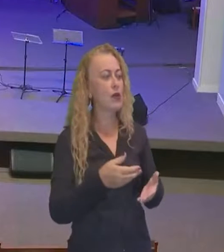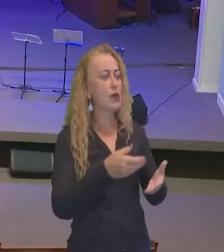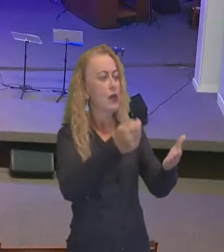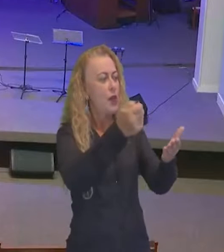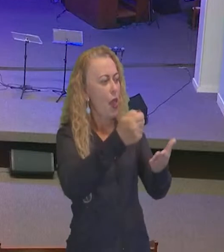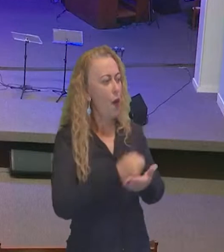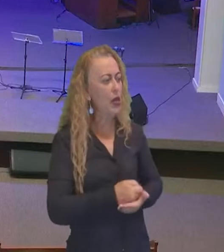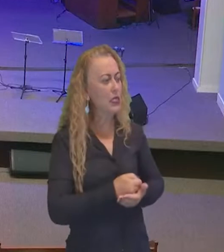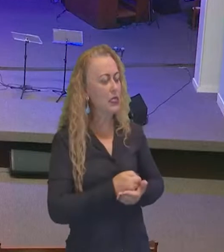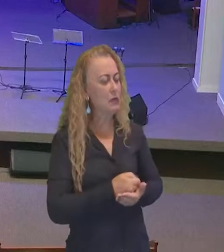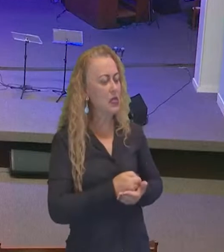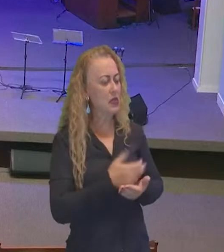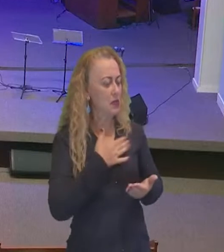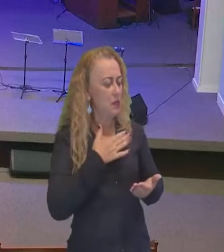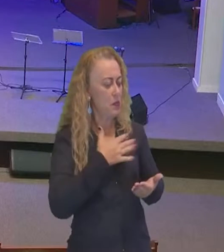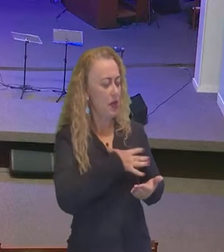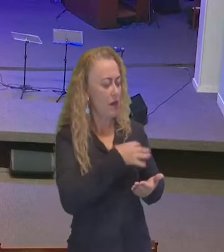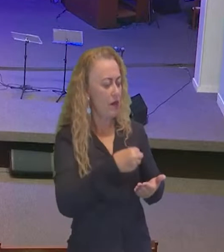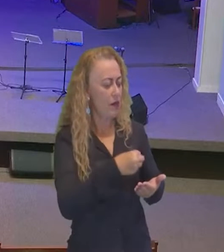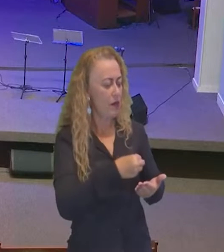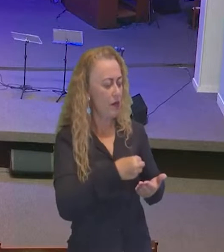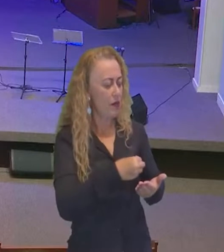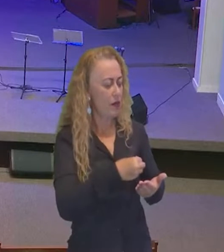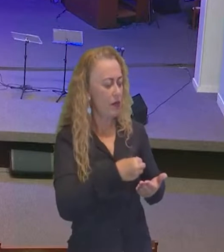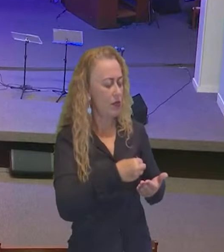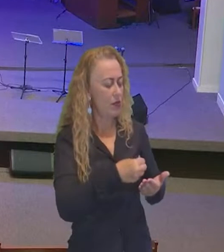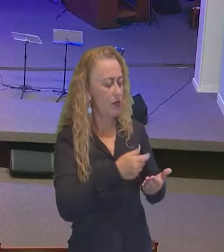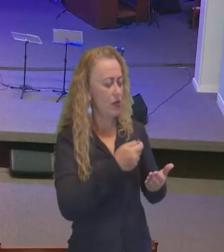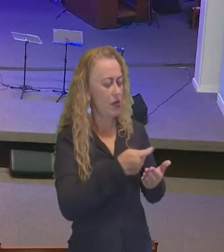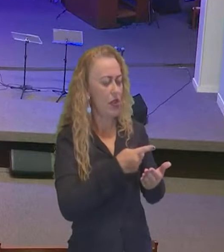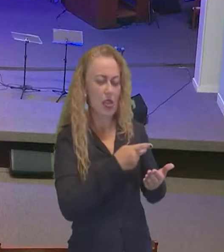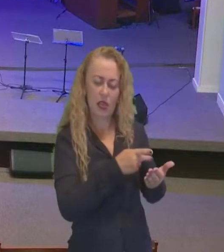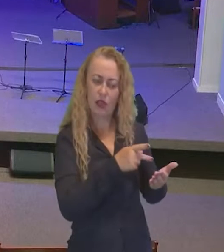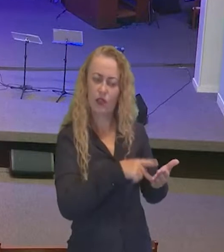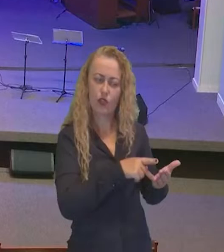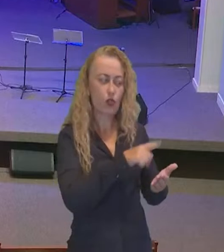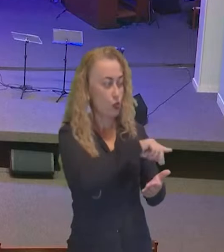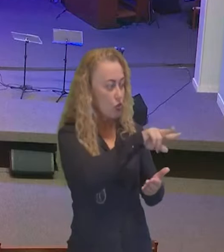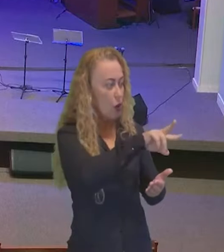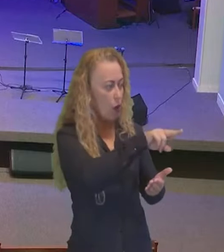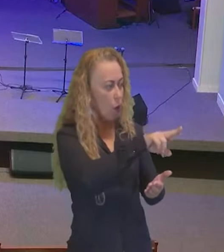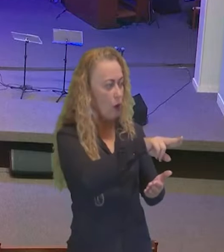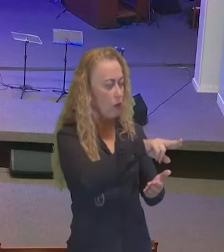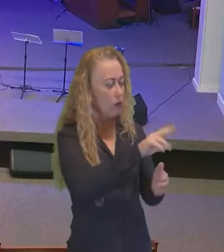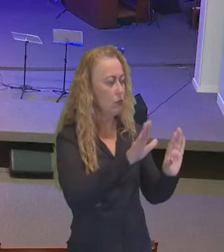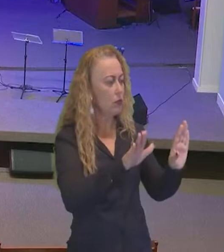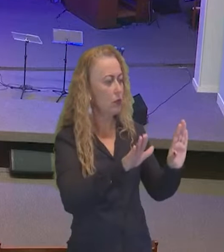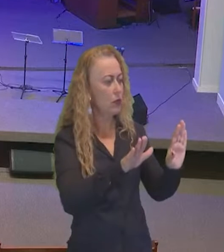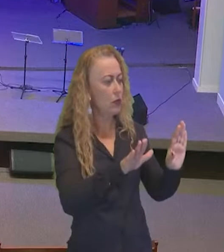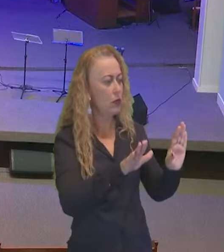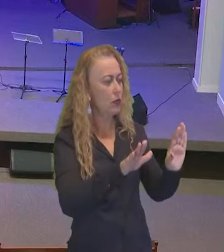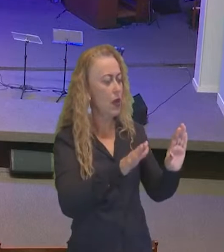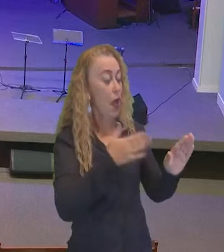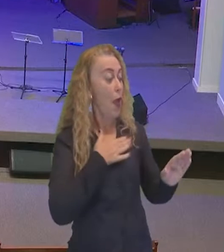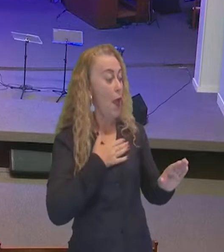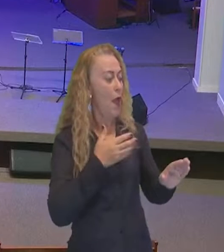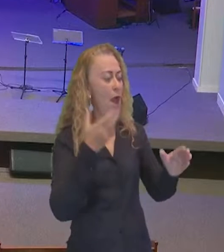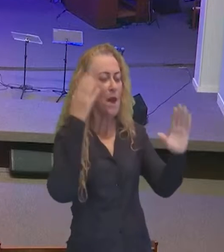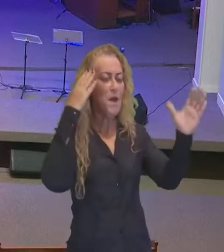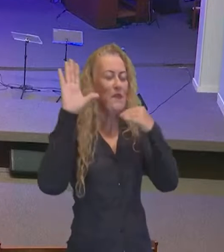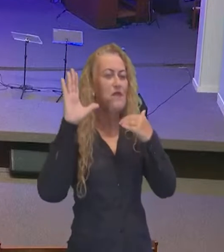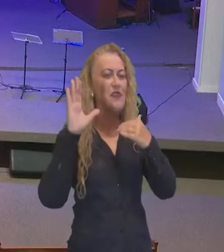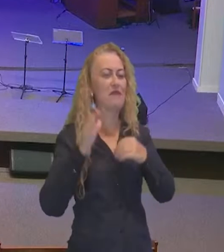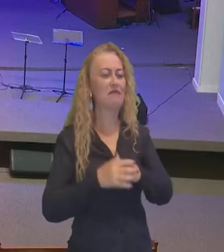dos meus, e o negócio ficou feio. Os seus também? Eu disse: também. Pode deixar, que eu vou resolver. Reuniram lá